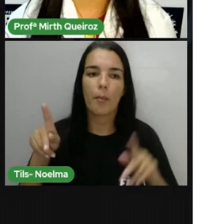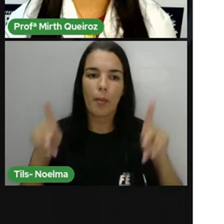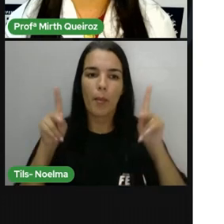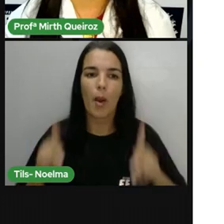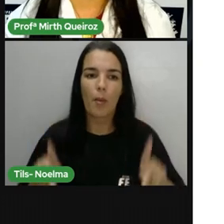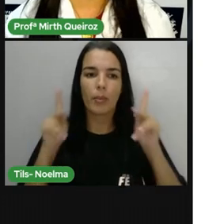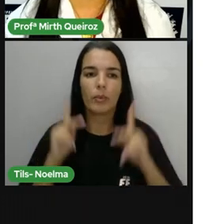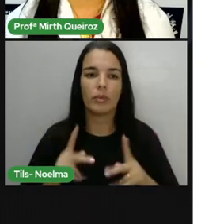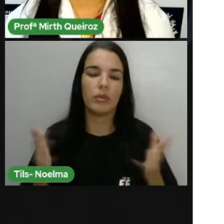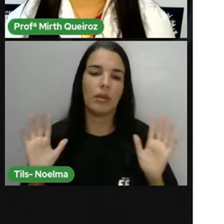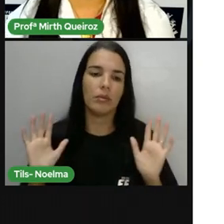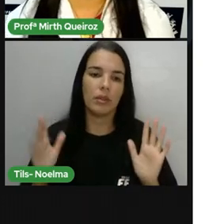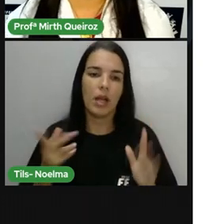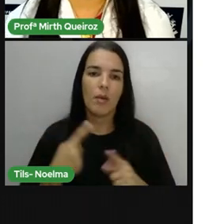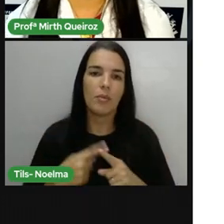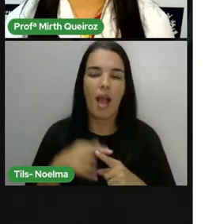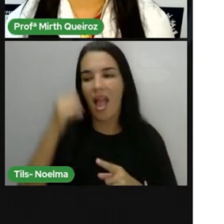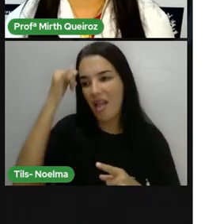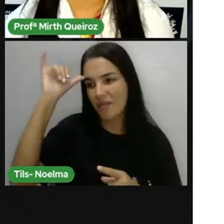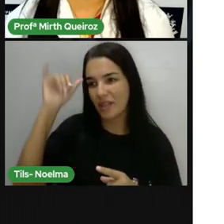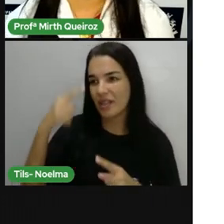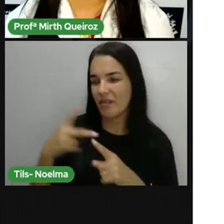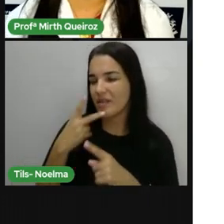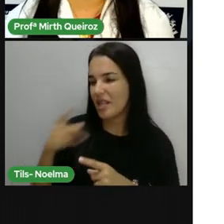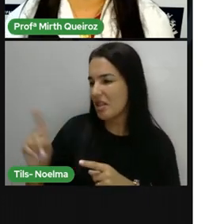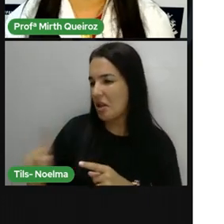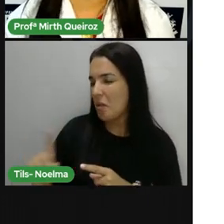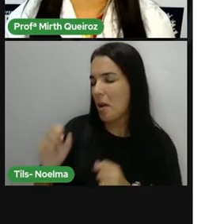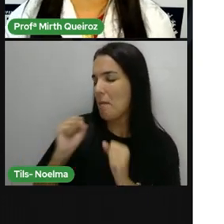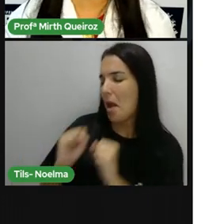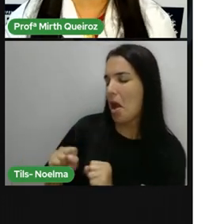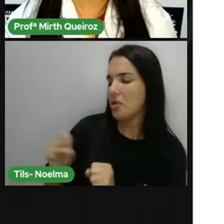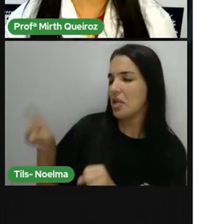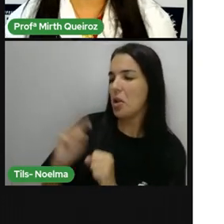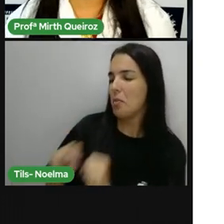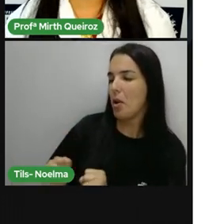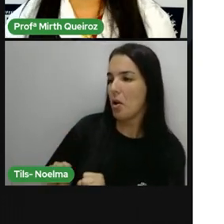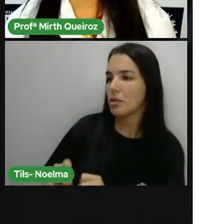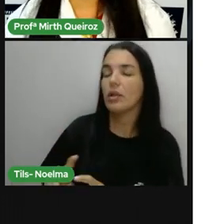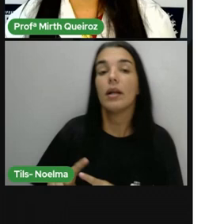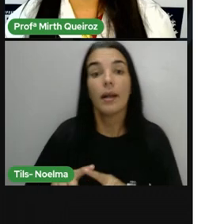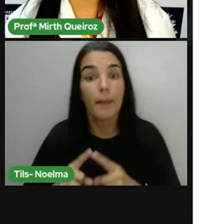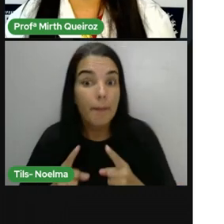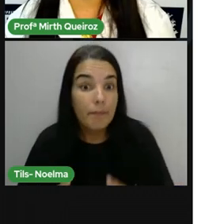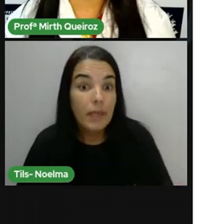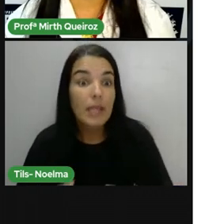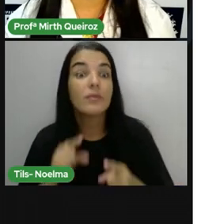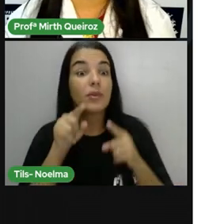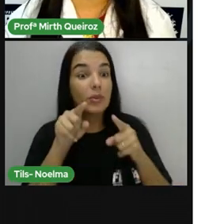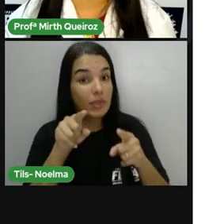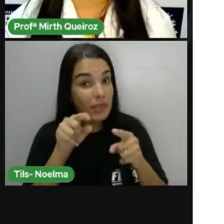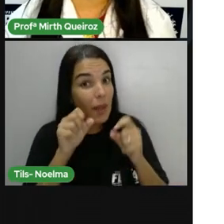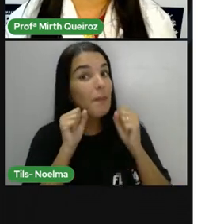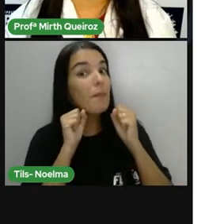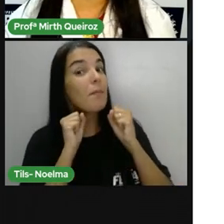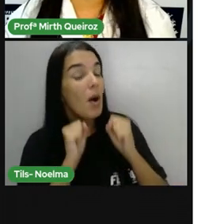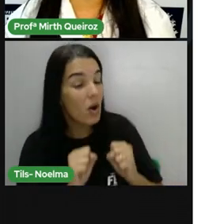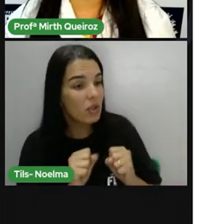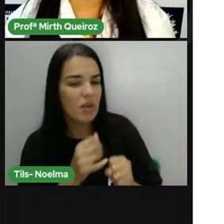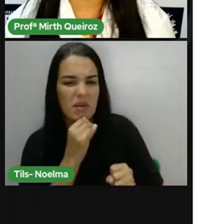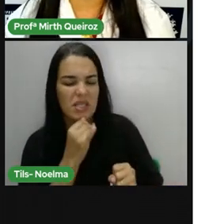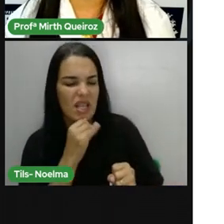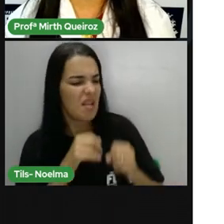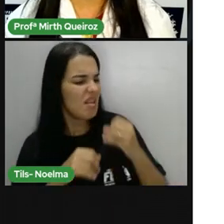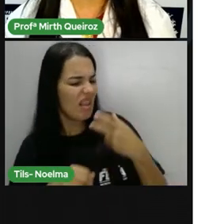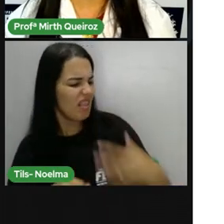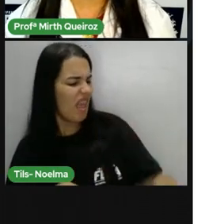fazer as coisas porque as pessoas ficam falando que a gente não é capaz, não é capaz, não é capaz. Ah, menino, não faz essa atividade, você não vai aprender, você não